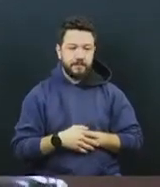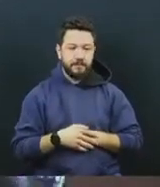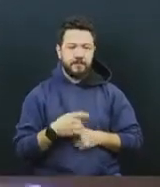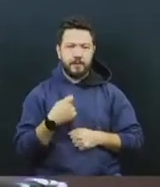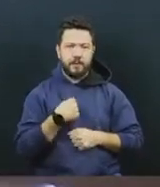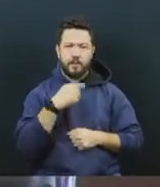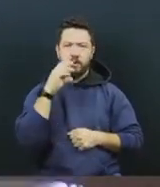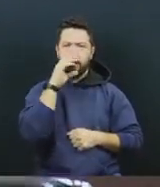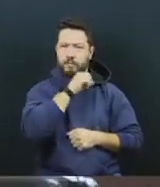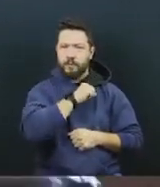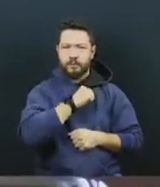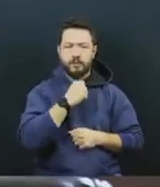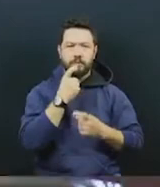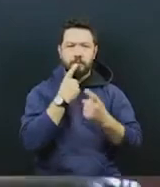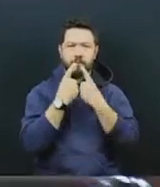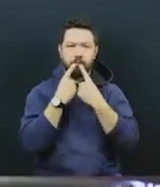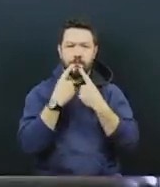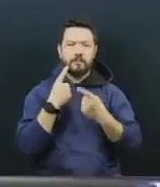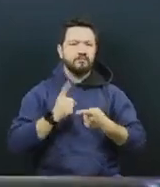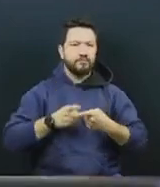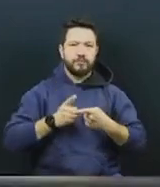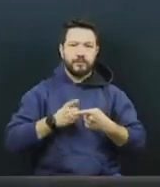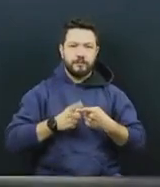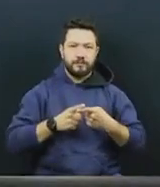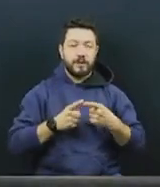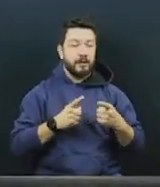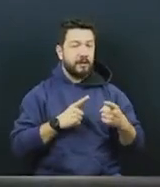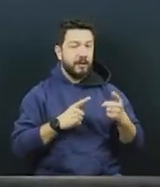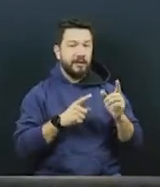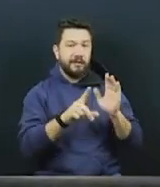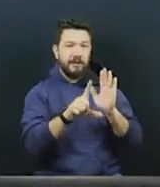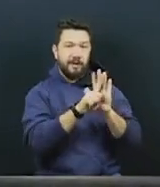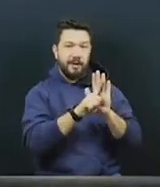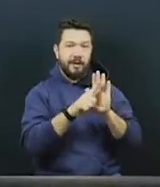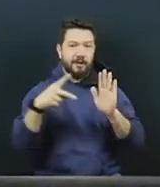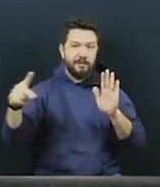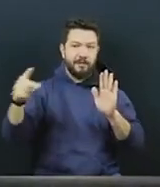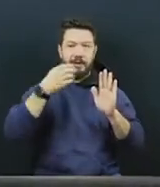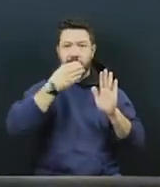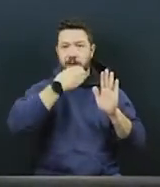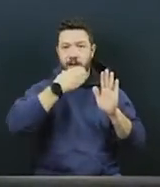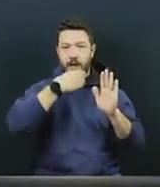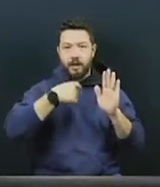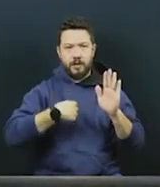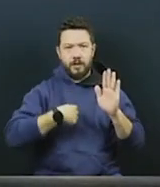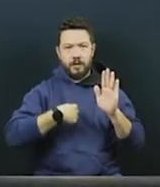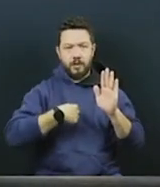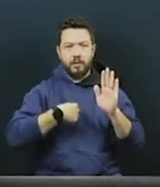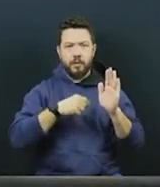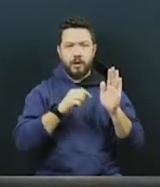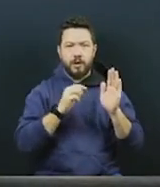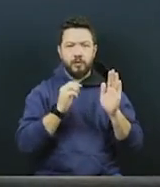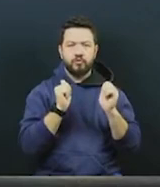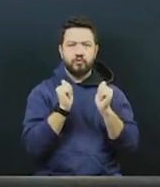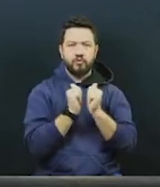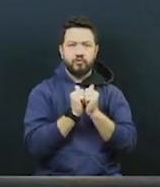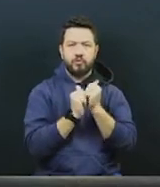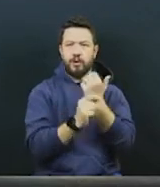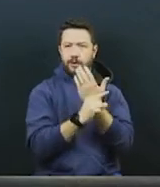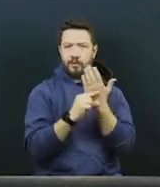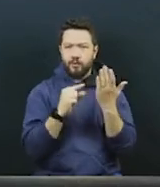Tendo em vista a lei que foi aprovada, foi sancionada pelo prefeito Rafael Greca, de nossa autoria aqui na Câmara Municipal, que prevê